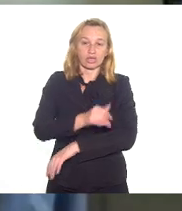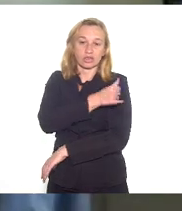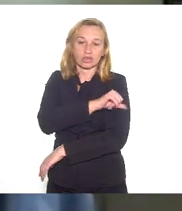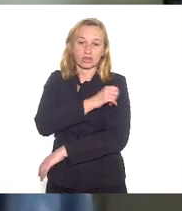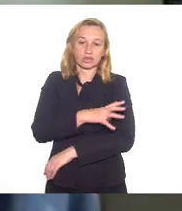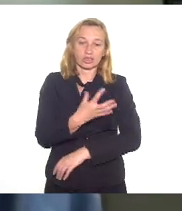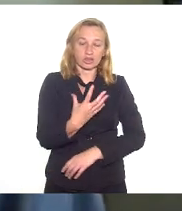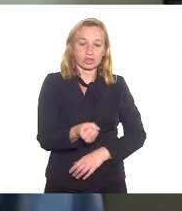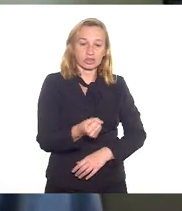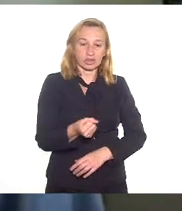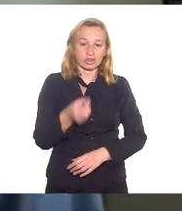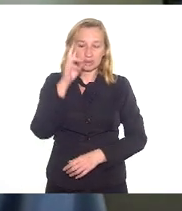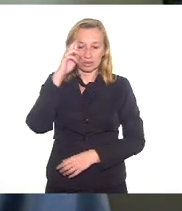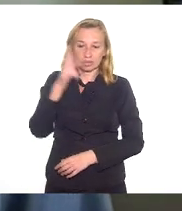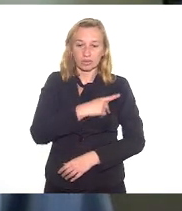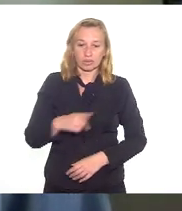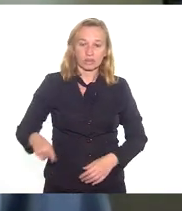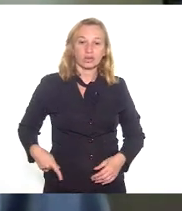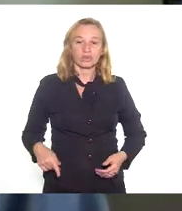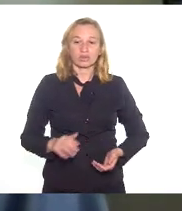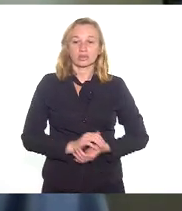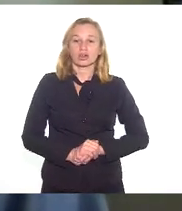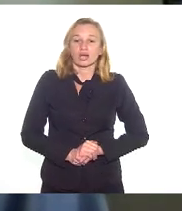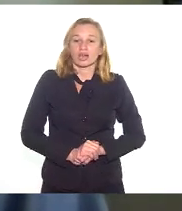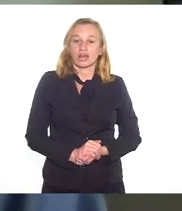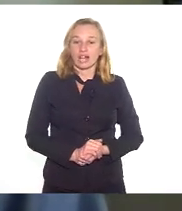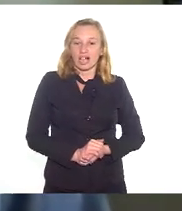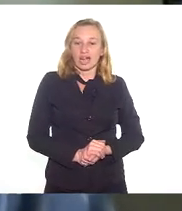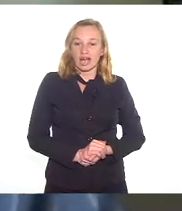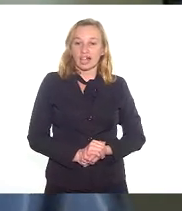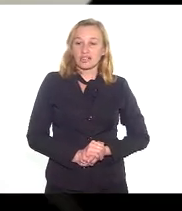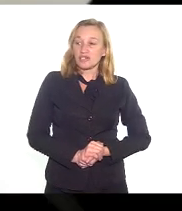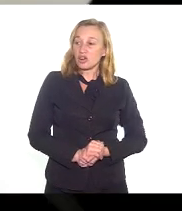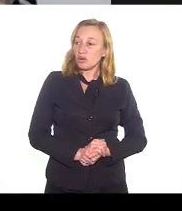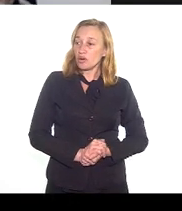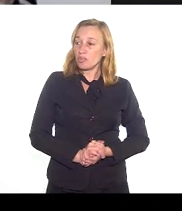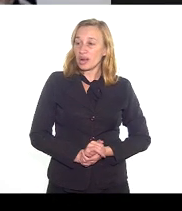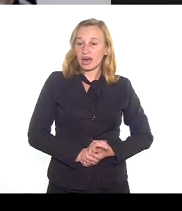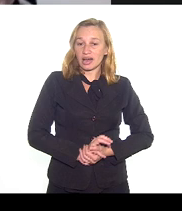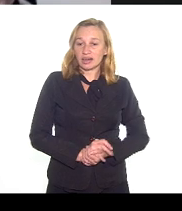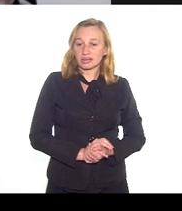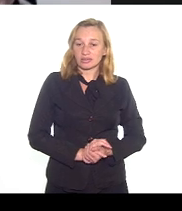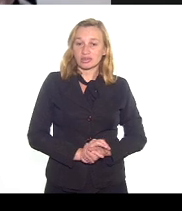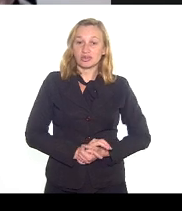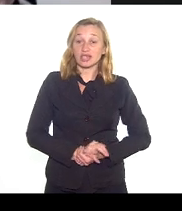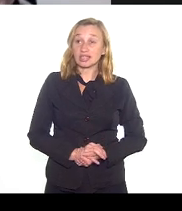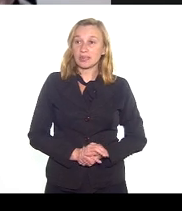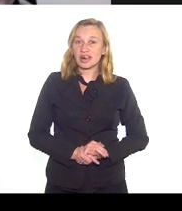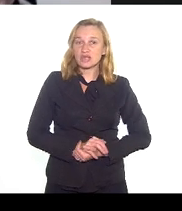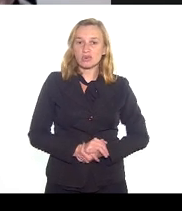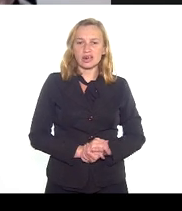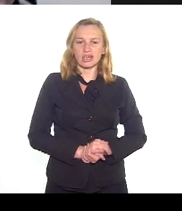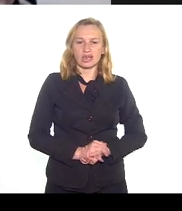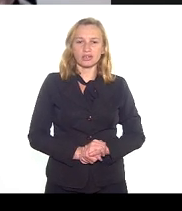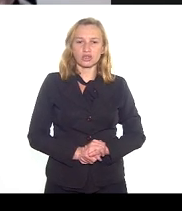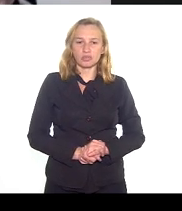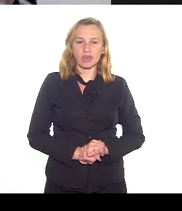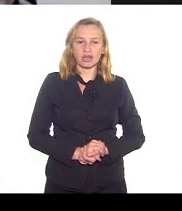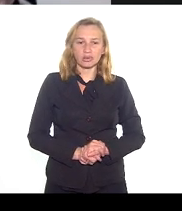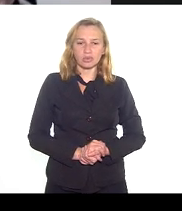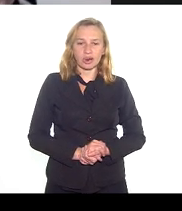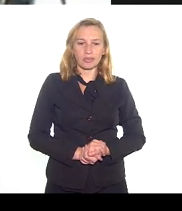senhor presidente, meu parecer é favorável. Feliz. A joia.